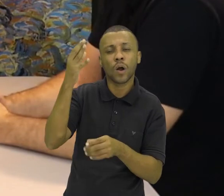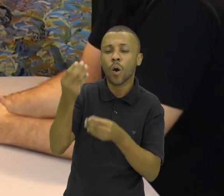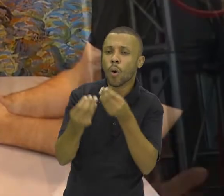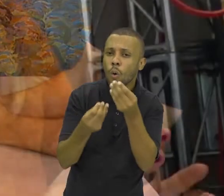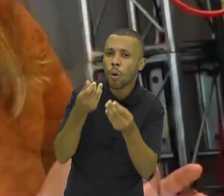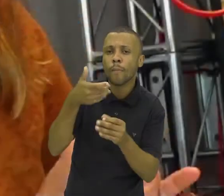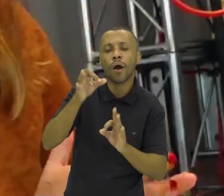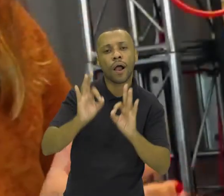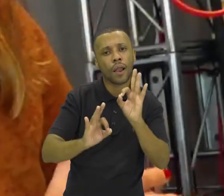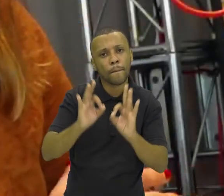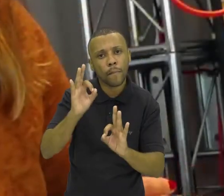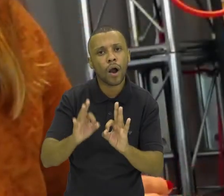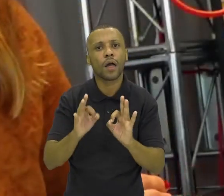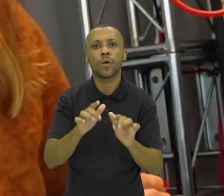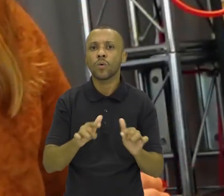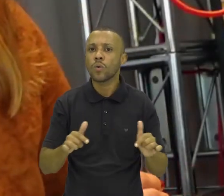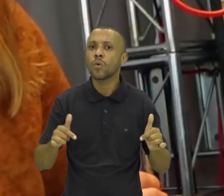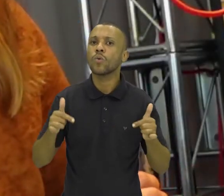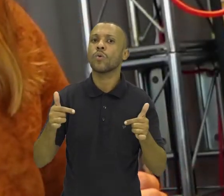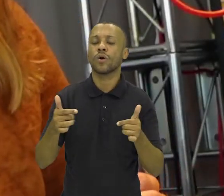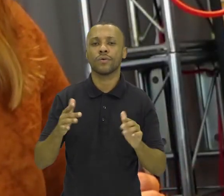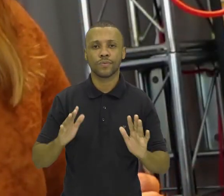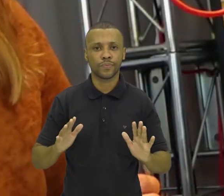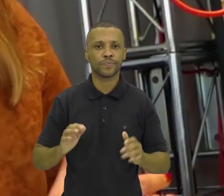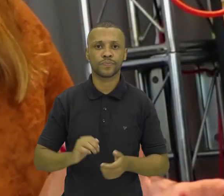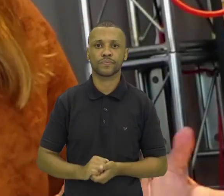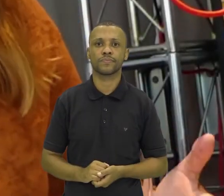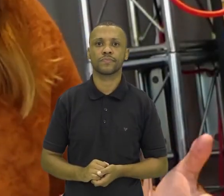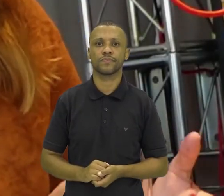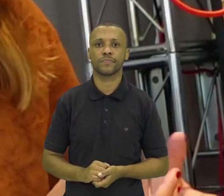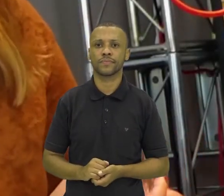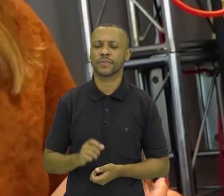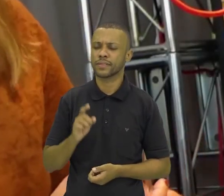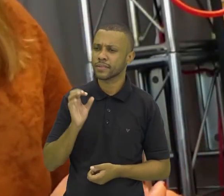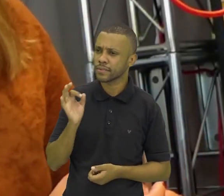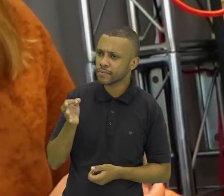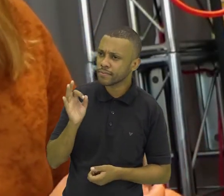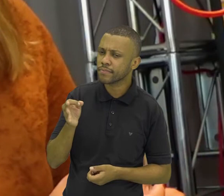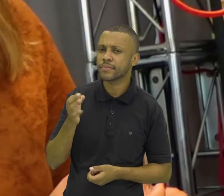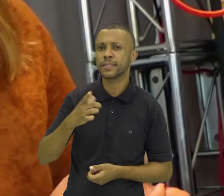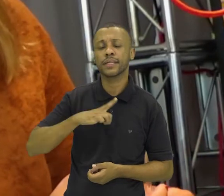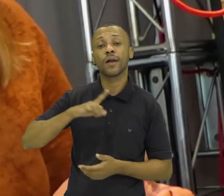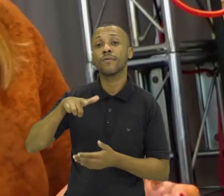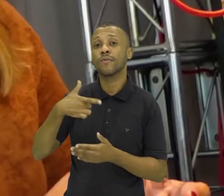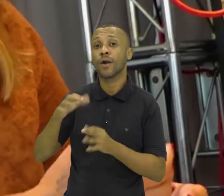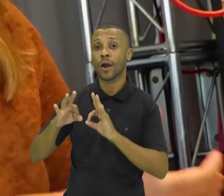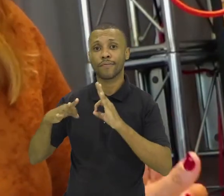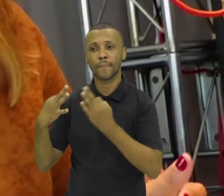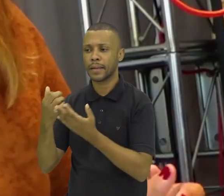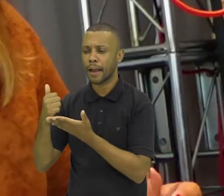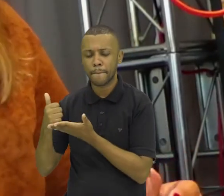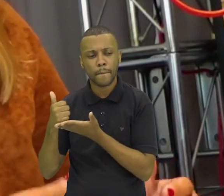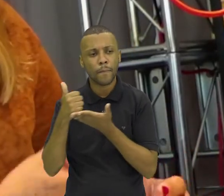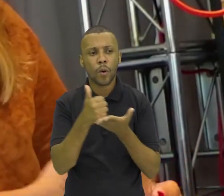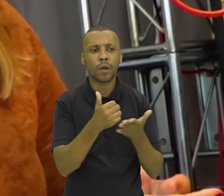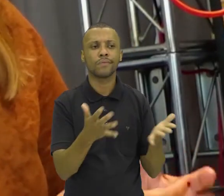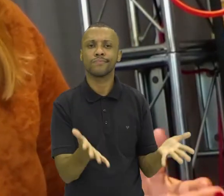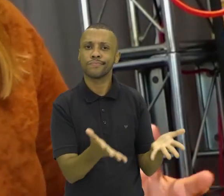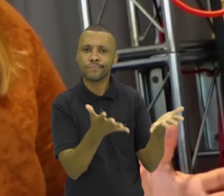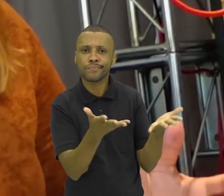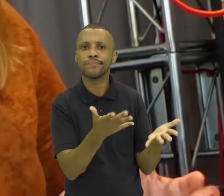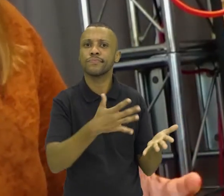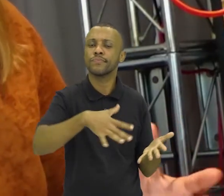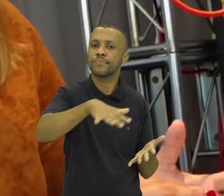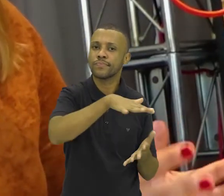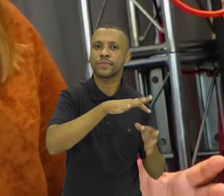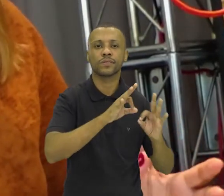Bruno a oportunidade de fazer a mudança, porque chegou... E fez. Graças a Deus. Chegou com apoio da família, apesar